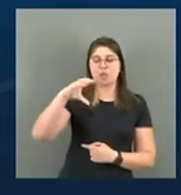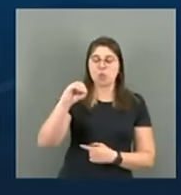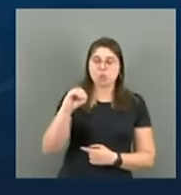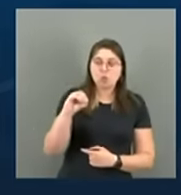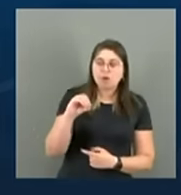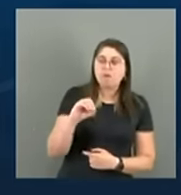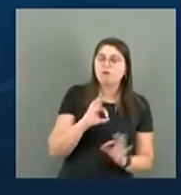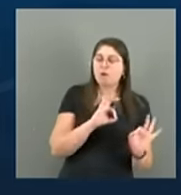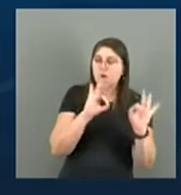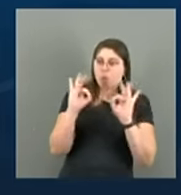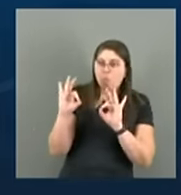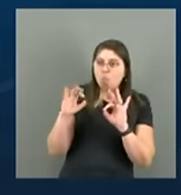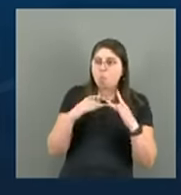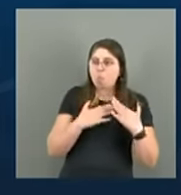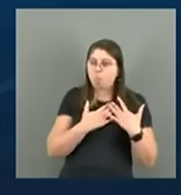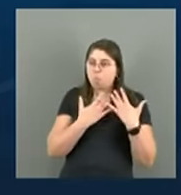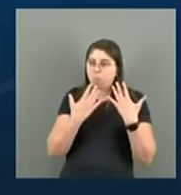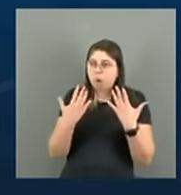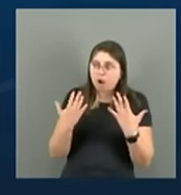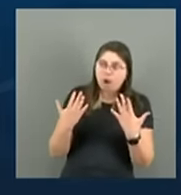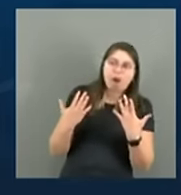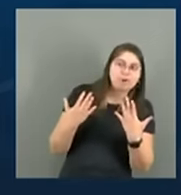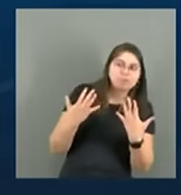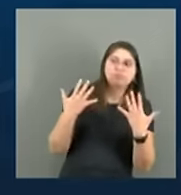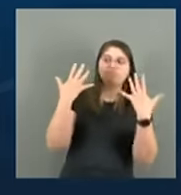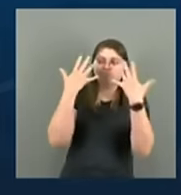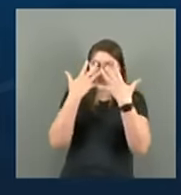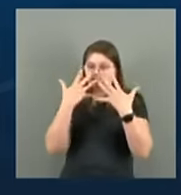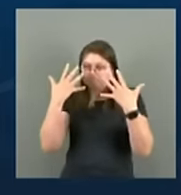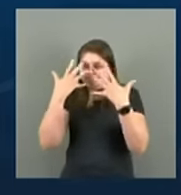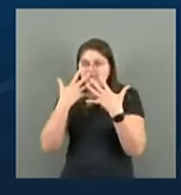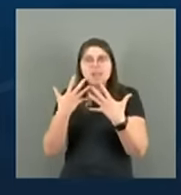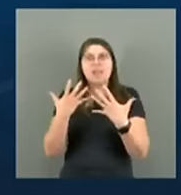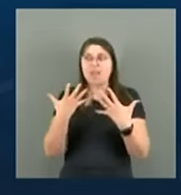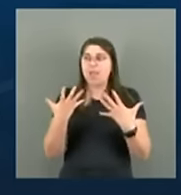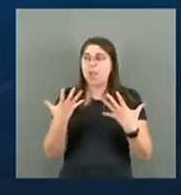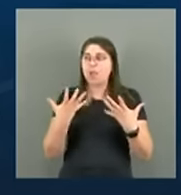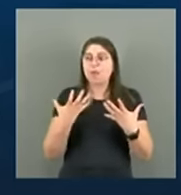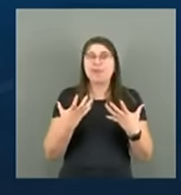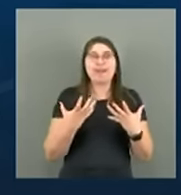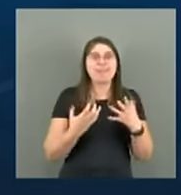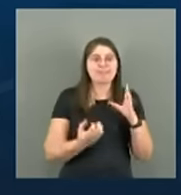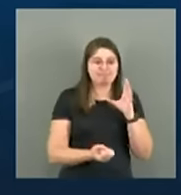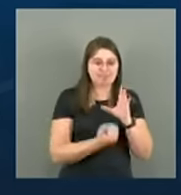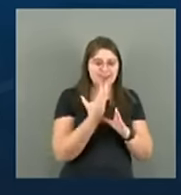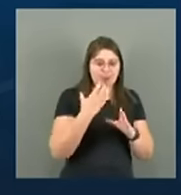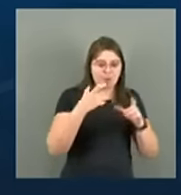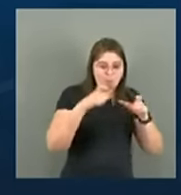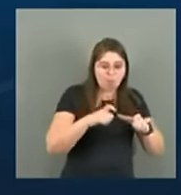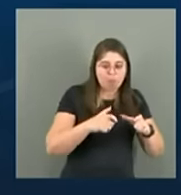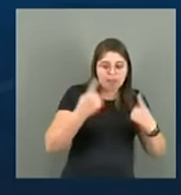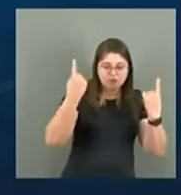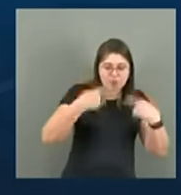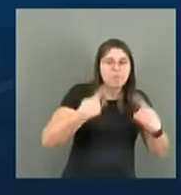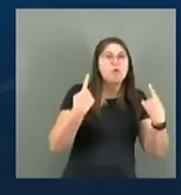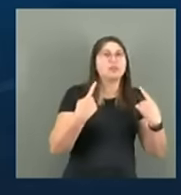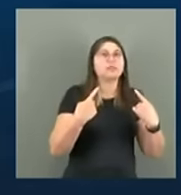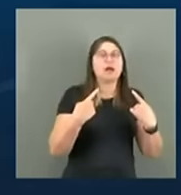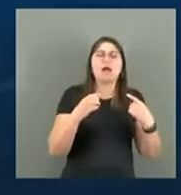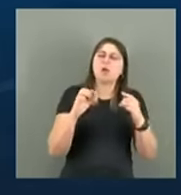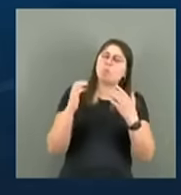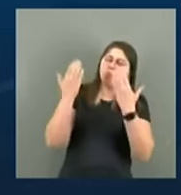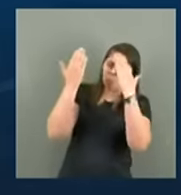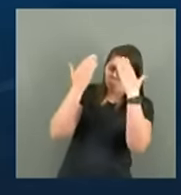apostas e aí comecei a querer abrir uma casa de aposta. Porém, eu comecei a analisar que